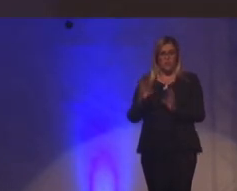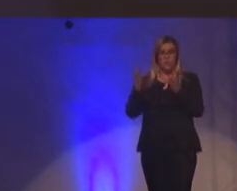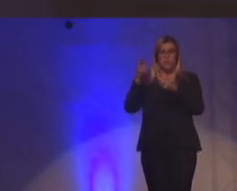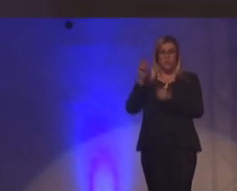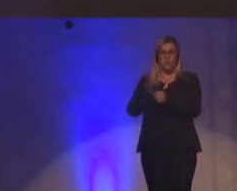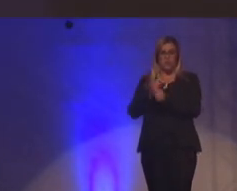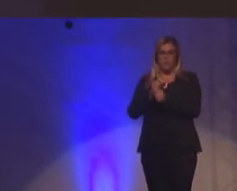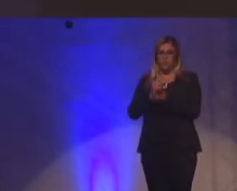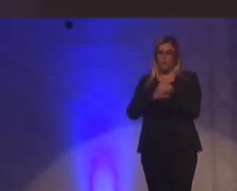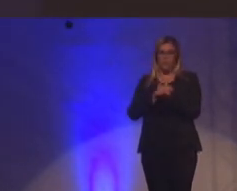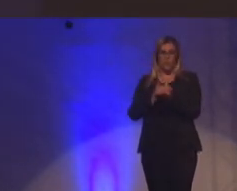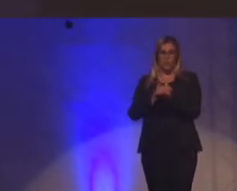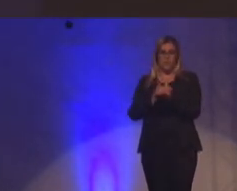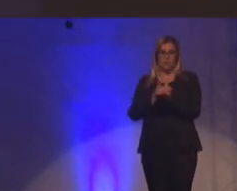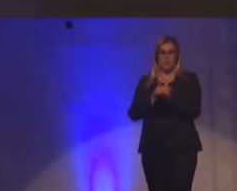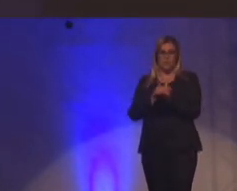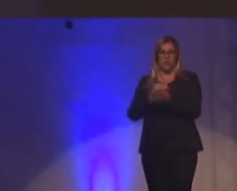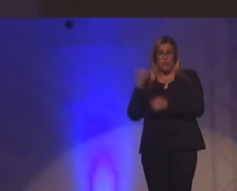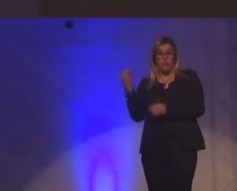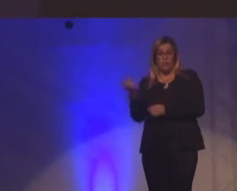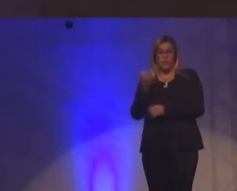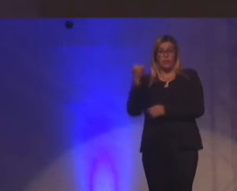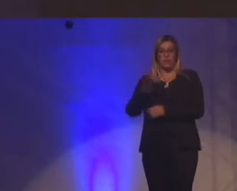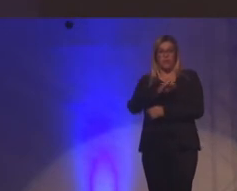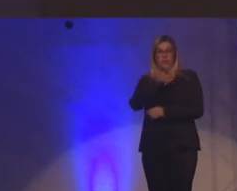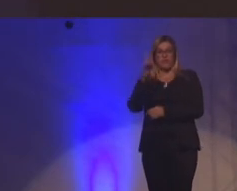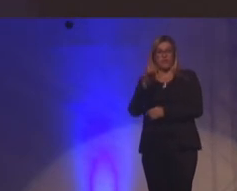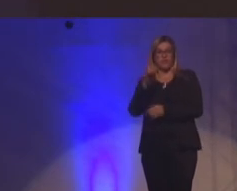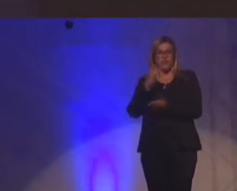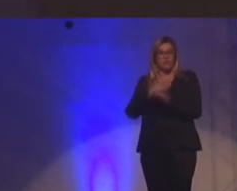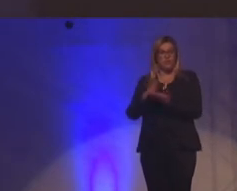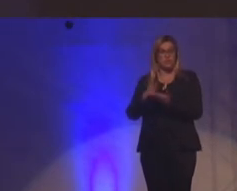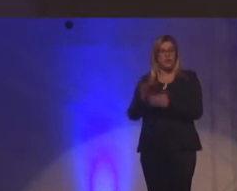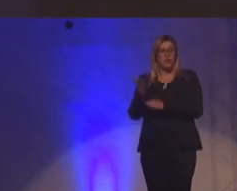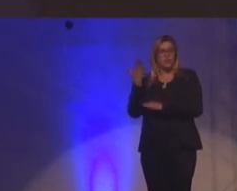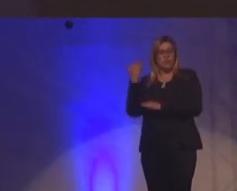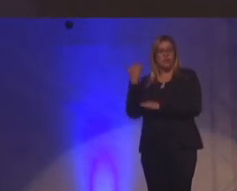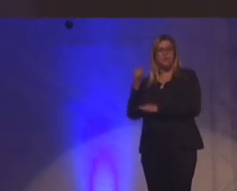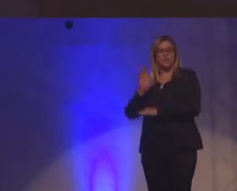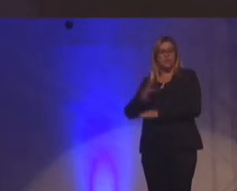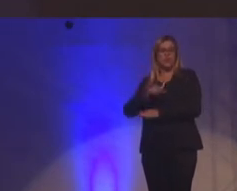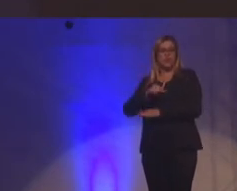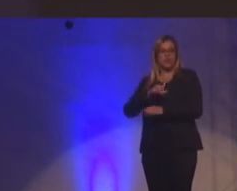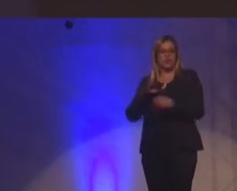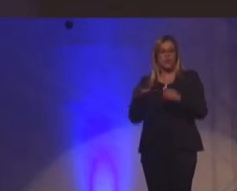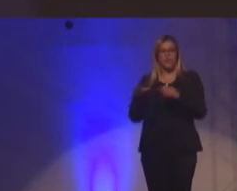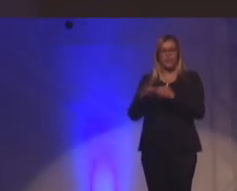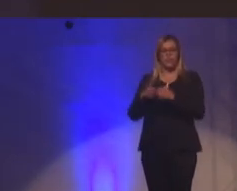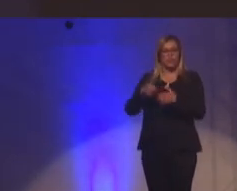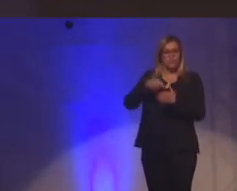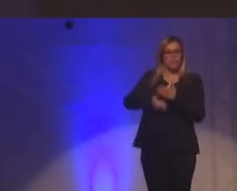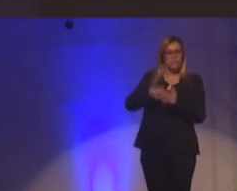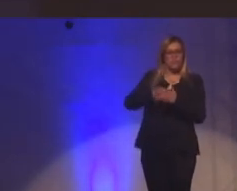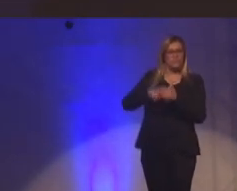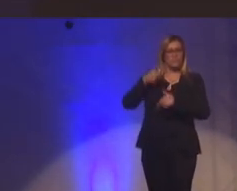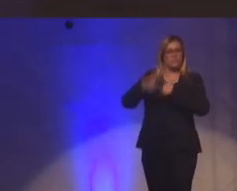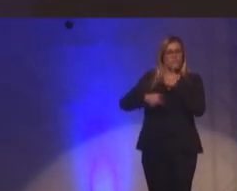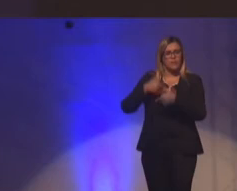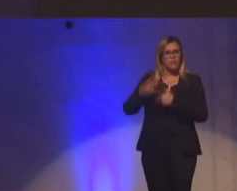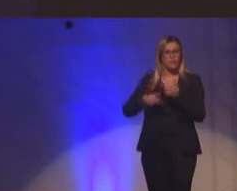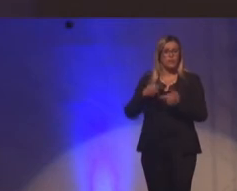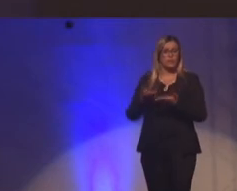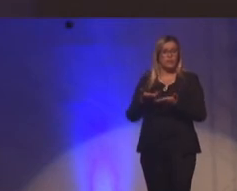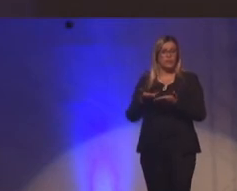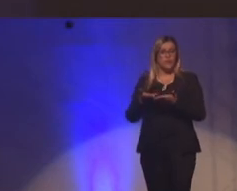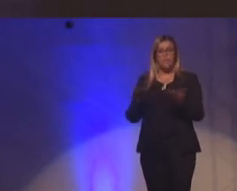não foi o começo, mas foi o desfecho de um trabalho que começou muito antes por um grupo que articulou com parlamentares, com o